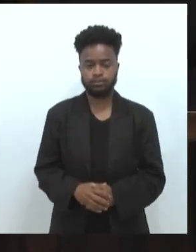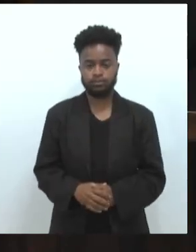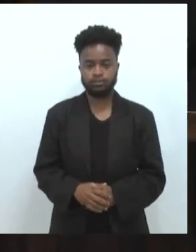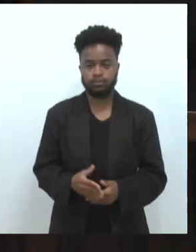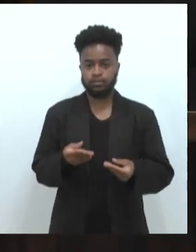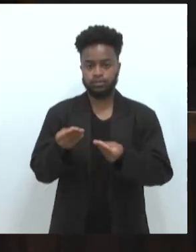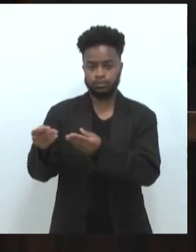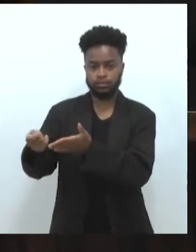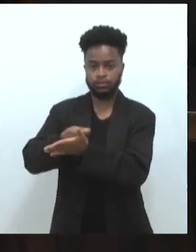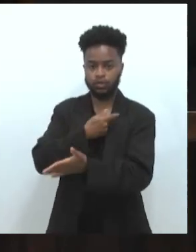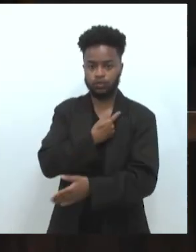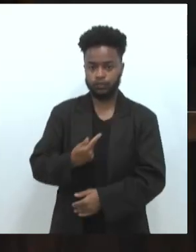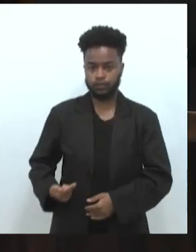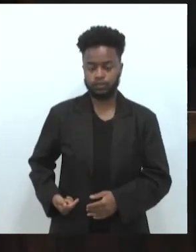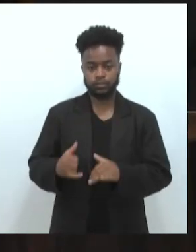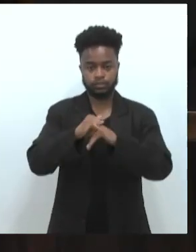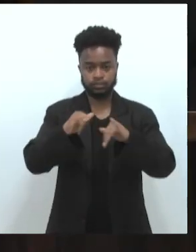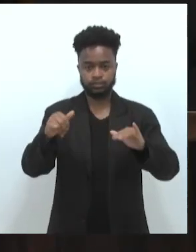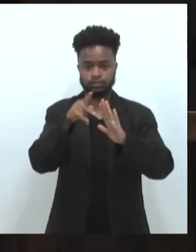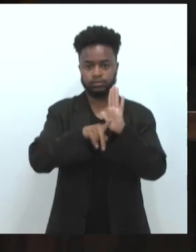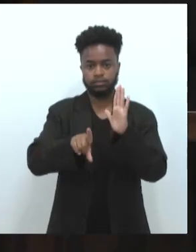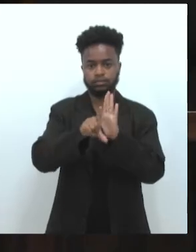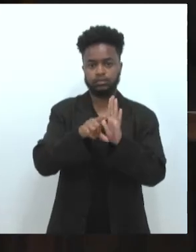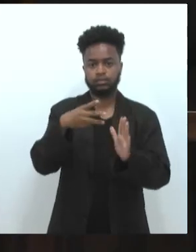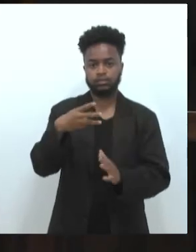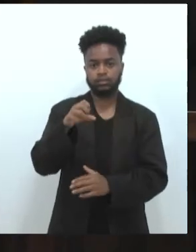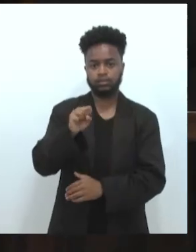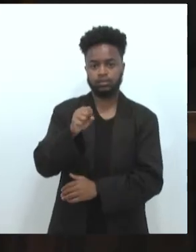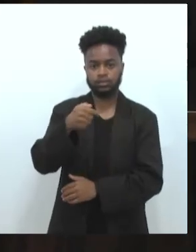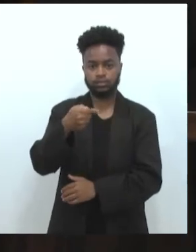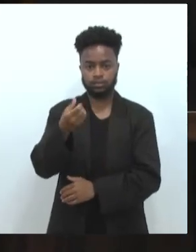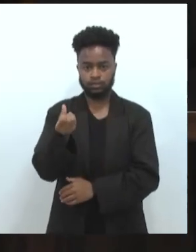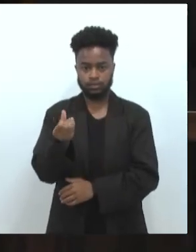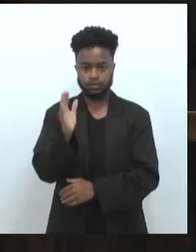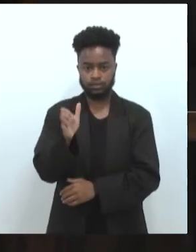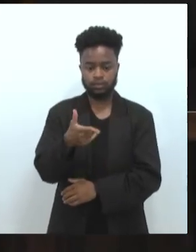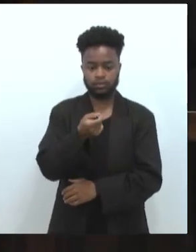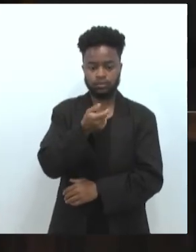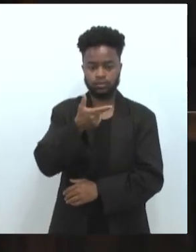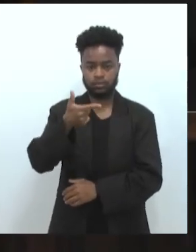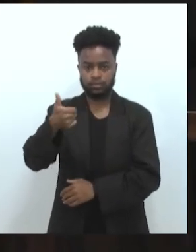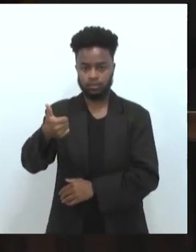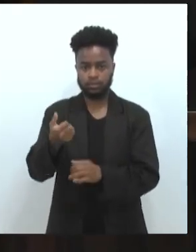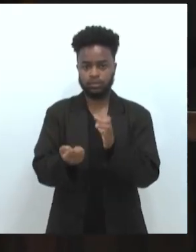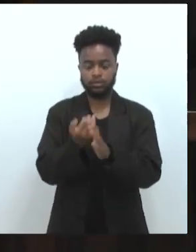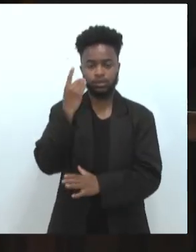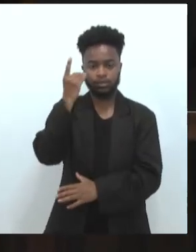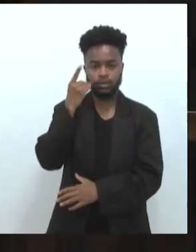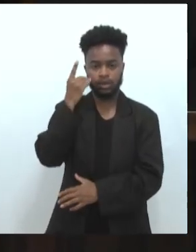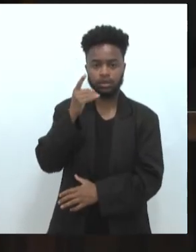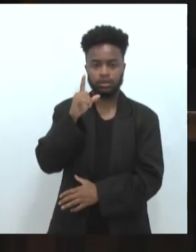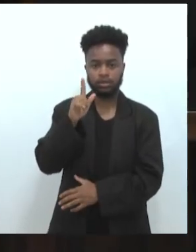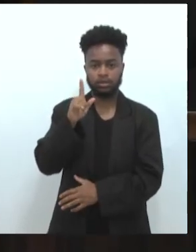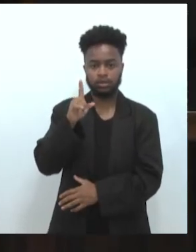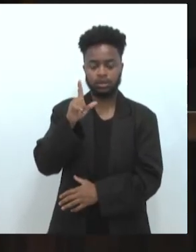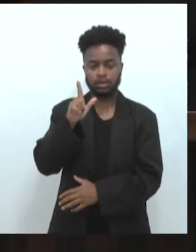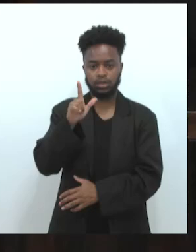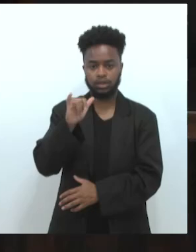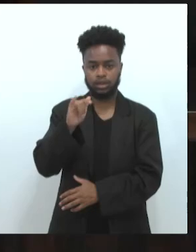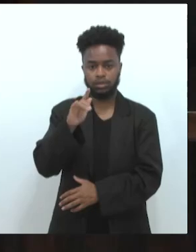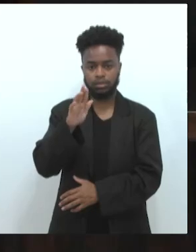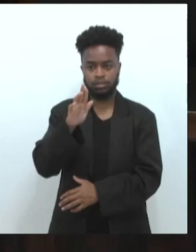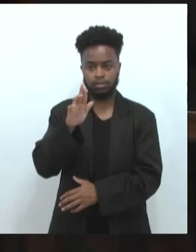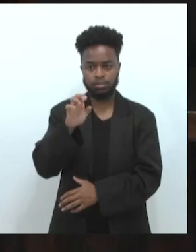vai autógrafo. Anuncio, projeto de lei número 3876 de 21, de autoria do deputado Daniel Liberon, que altera o anexo da